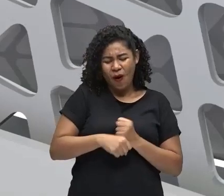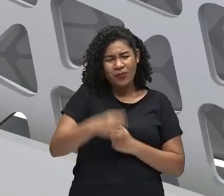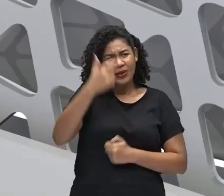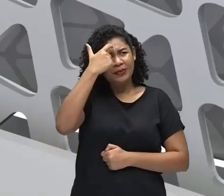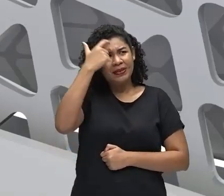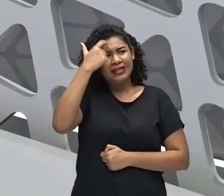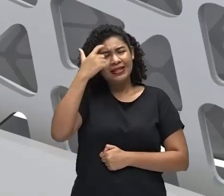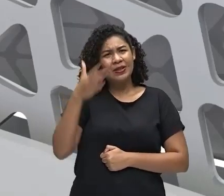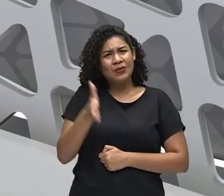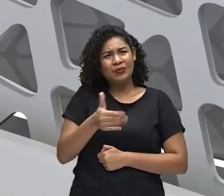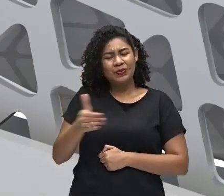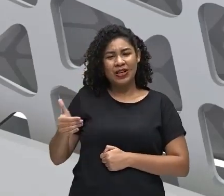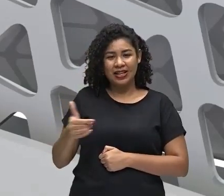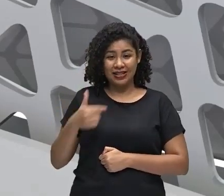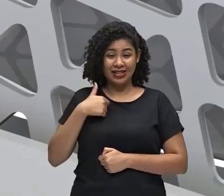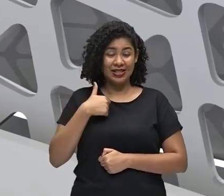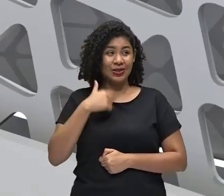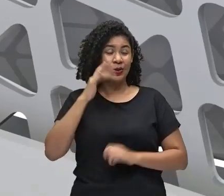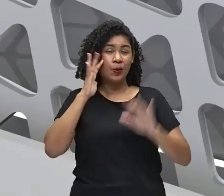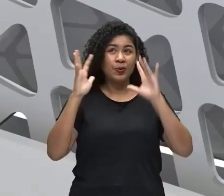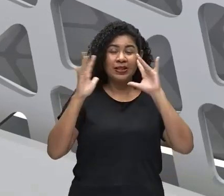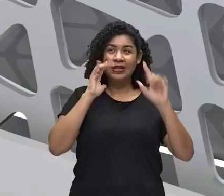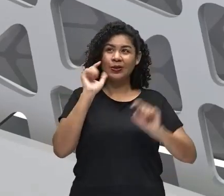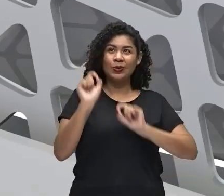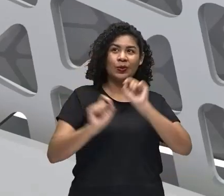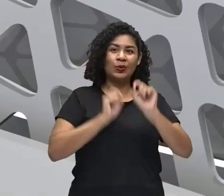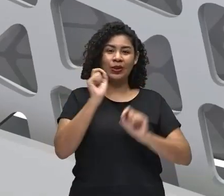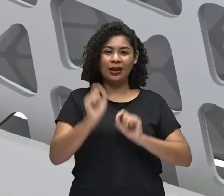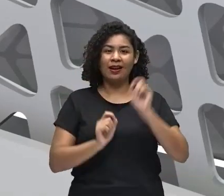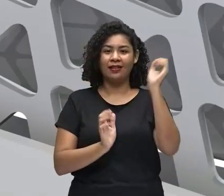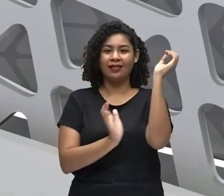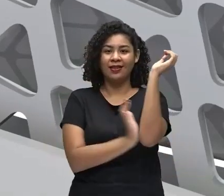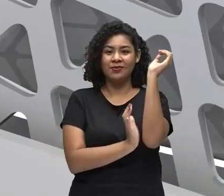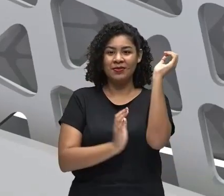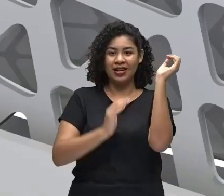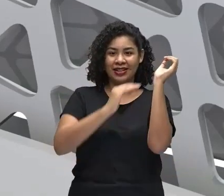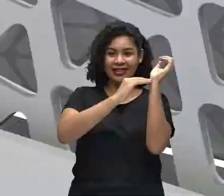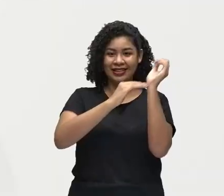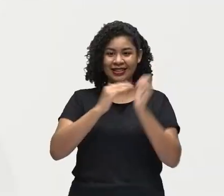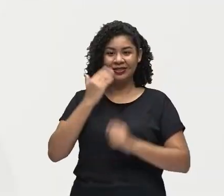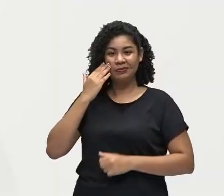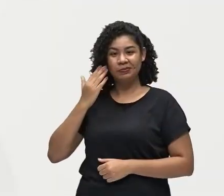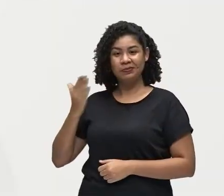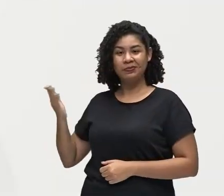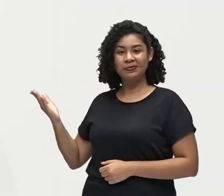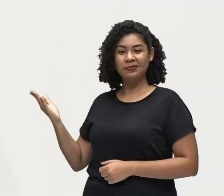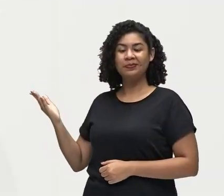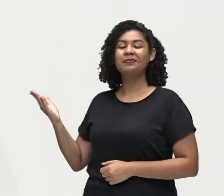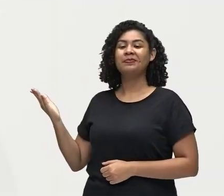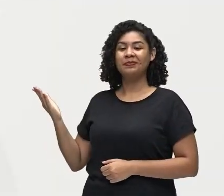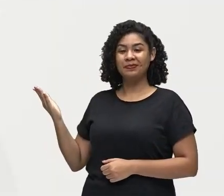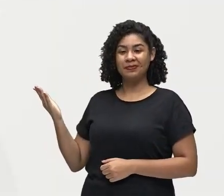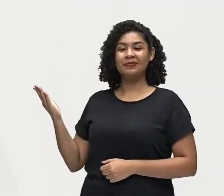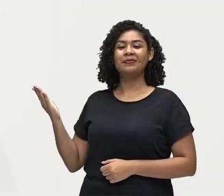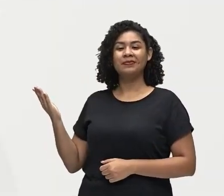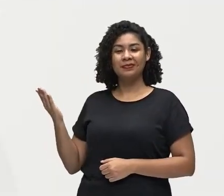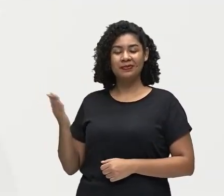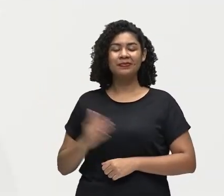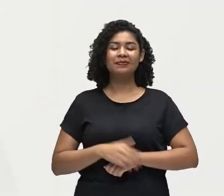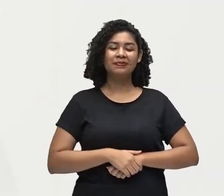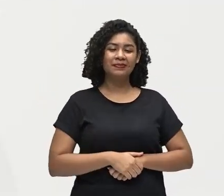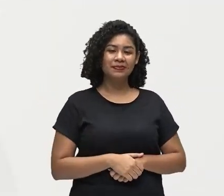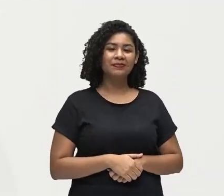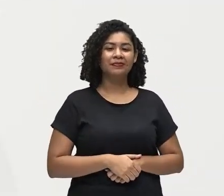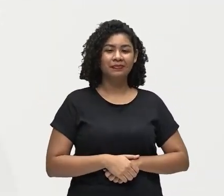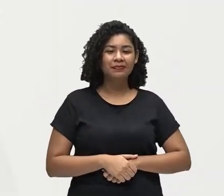cedo, essa hora eu já estou com fome. Eu já pensei no quê? Num tambaqui. Olha ele aí na próxima imagem. Olha aí. Muito bem, então você